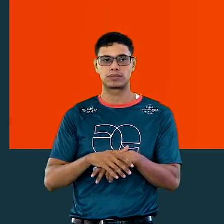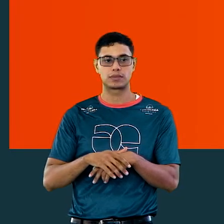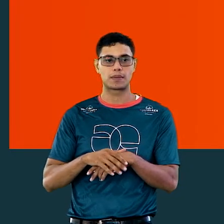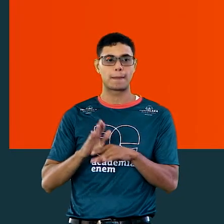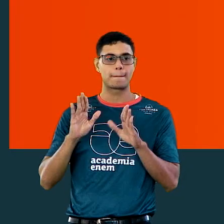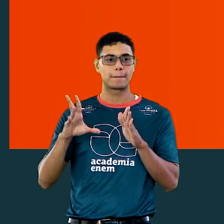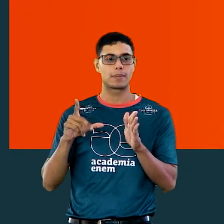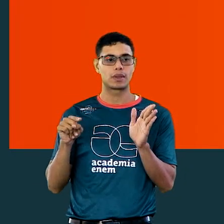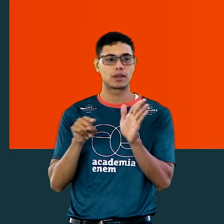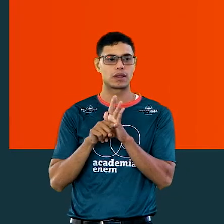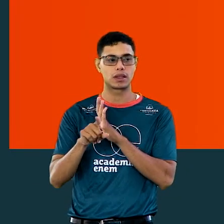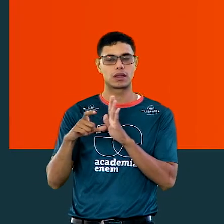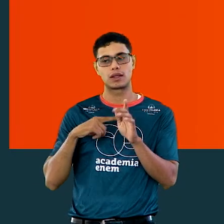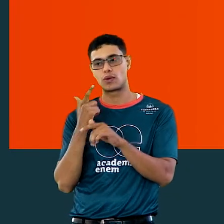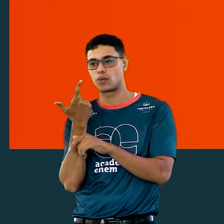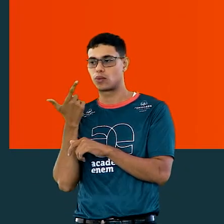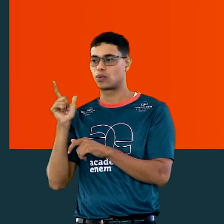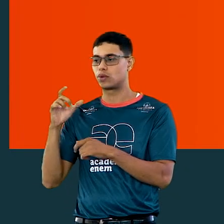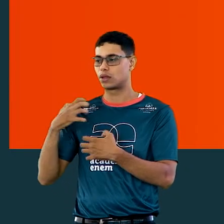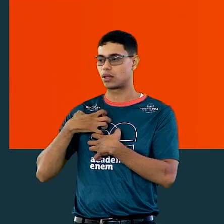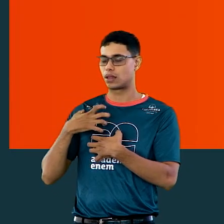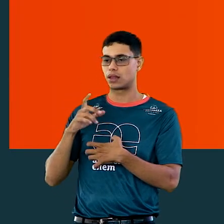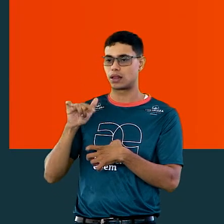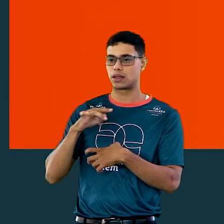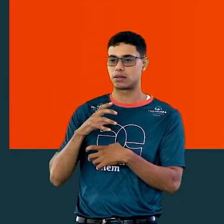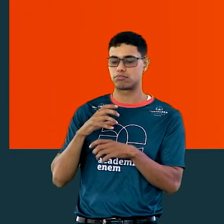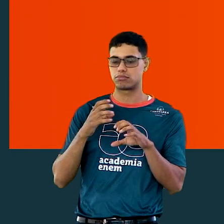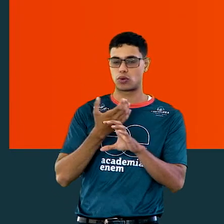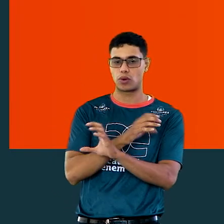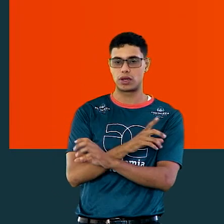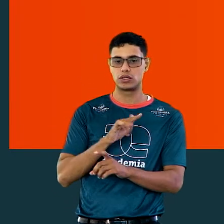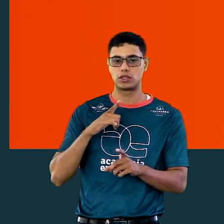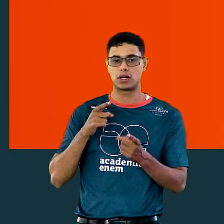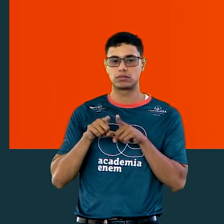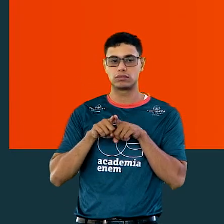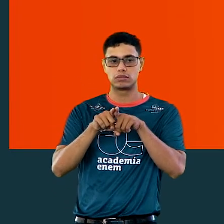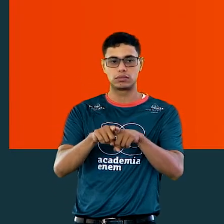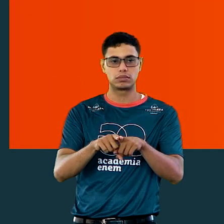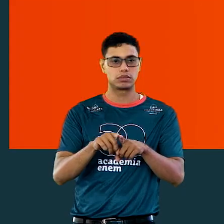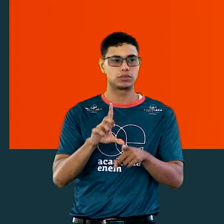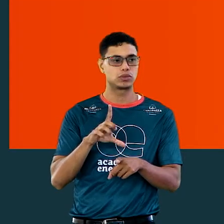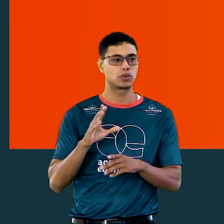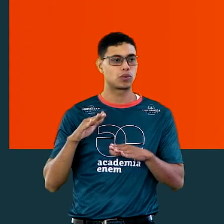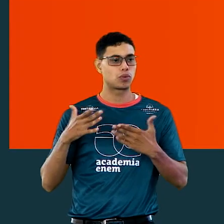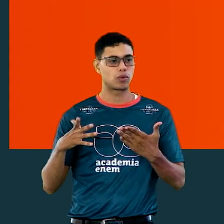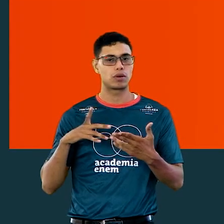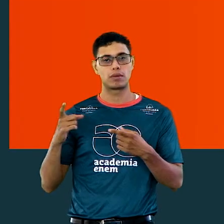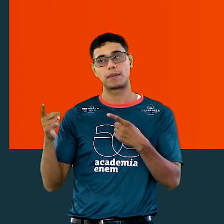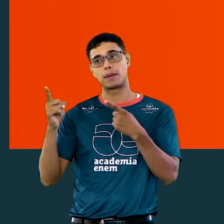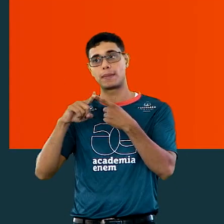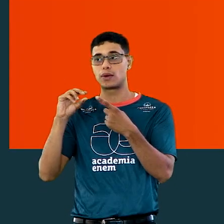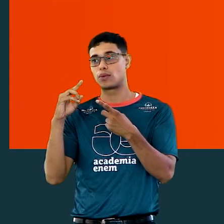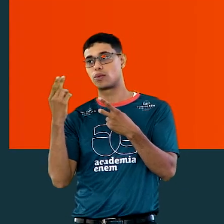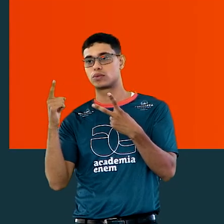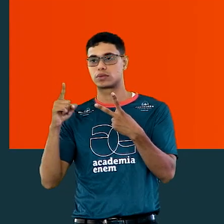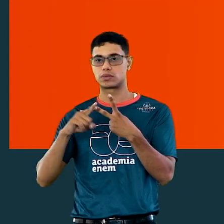e se em outra situação ele dissesse que a corrente seria constante? Primeira ou